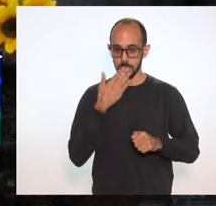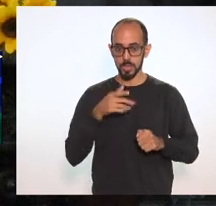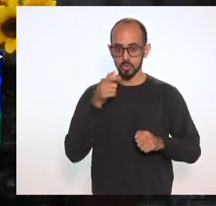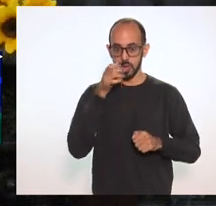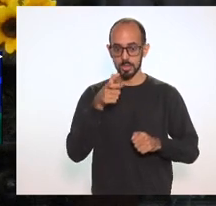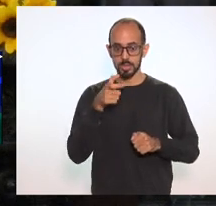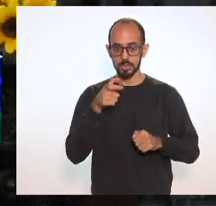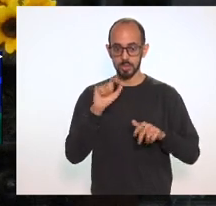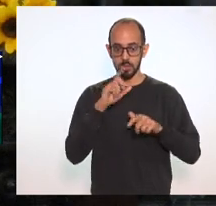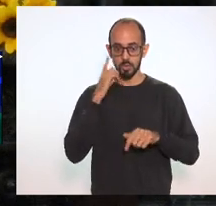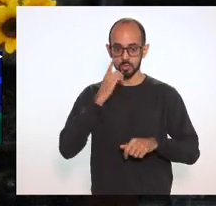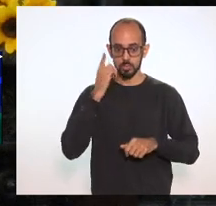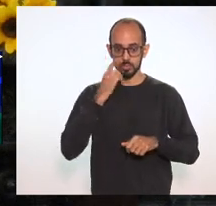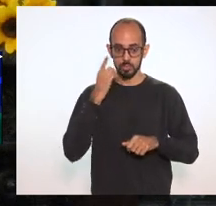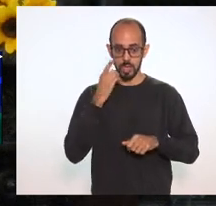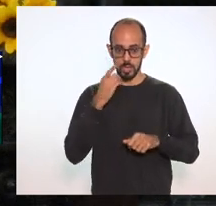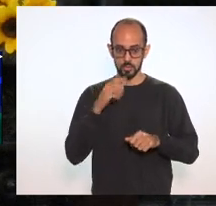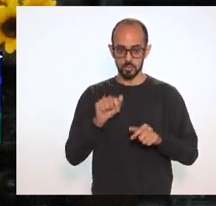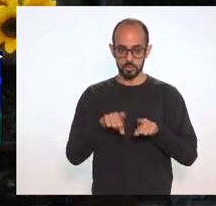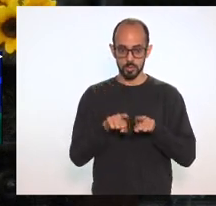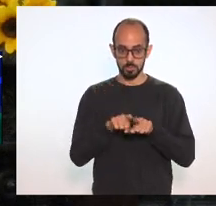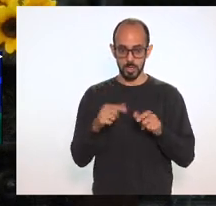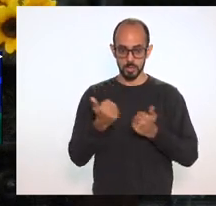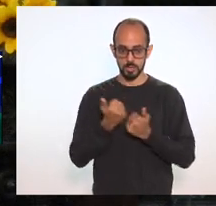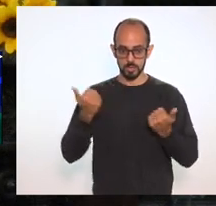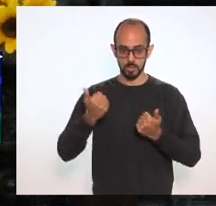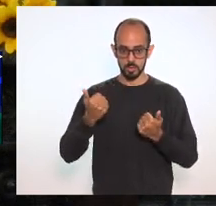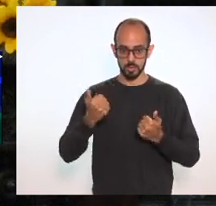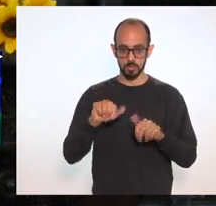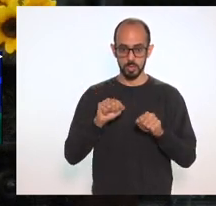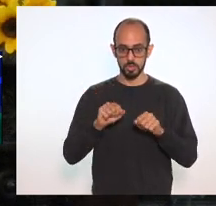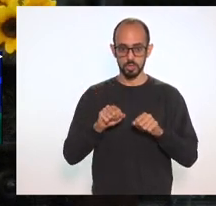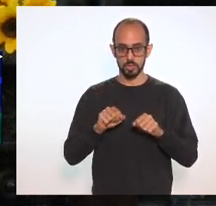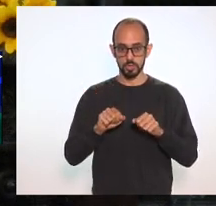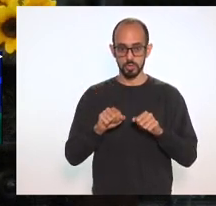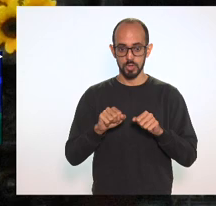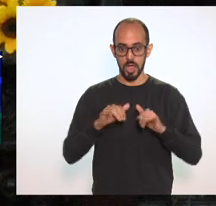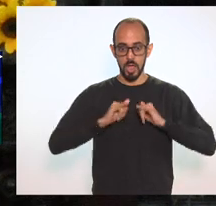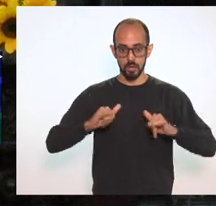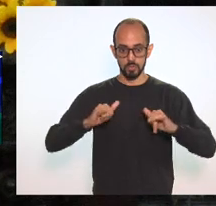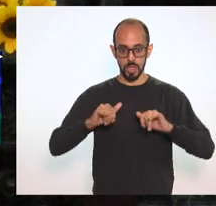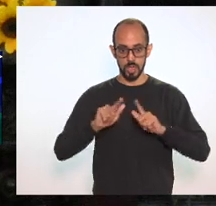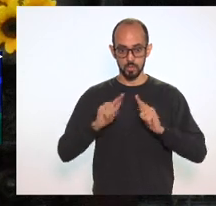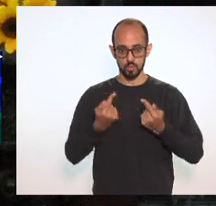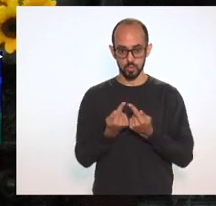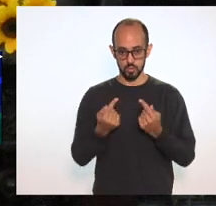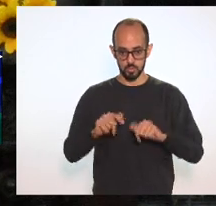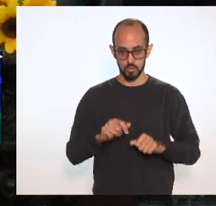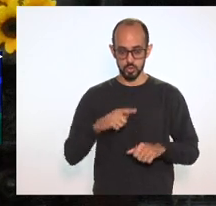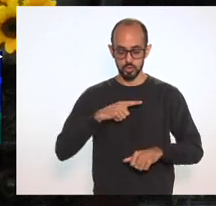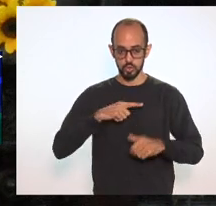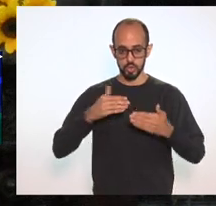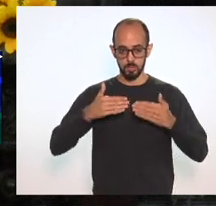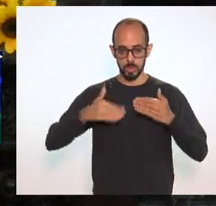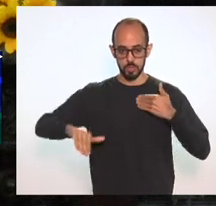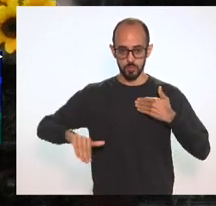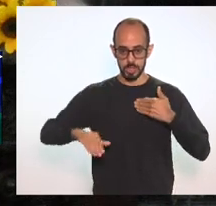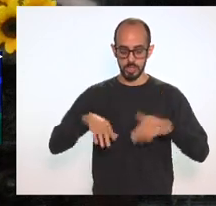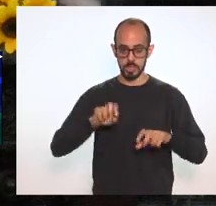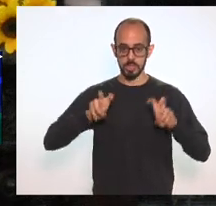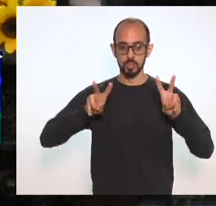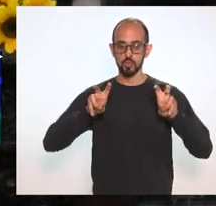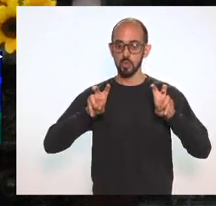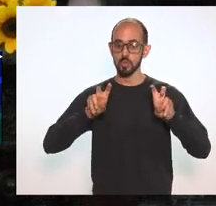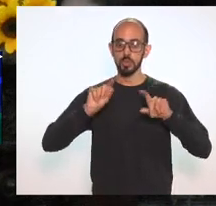valor do assessoria para ter que passar movimentar os grupos havia uma divergência em